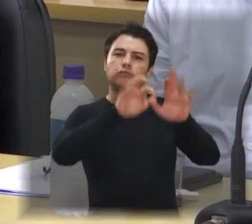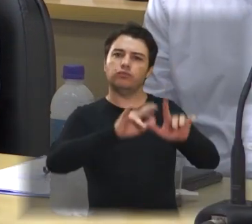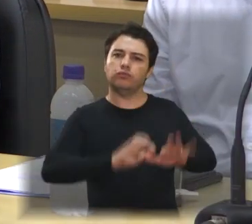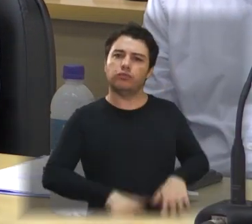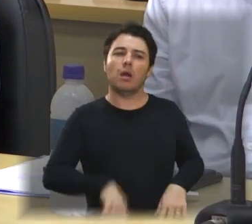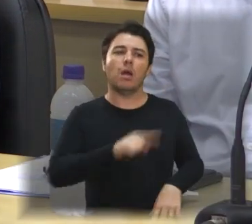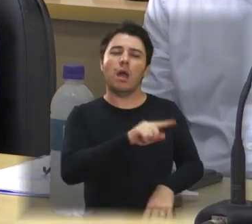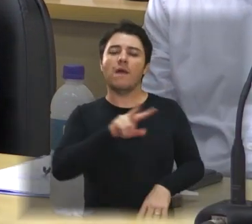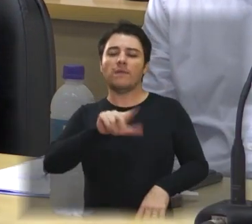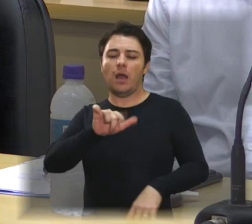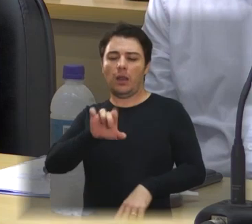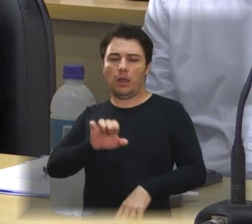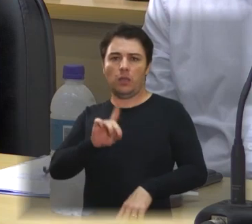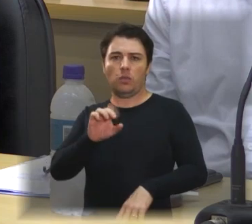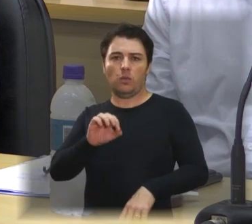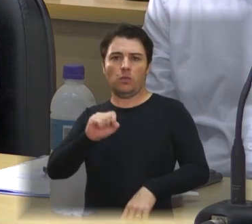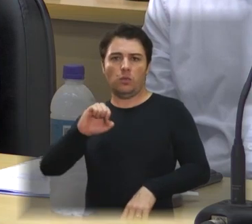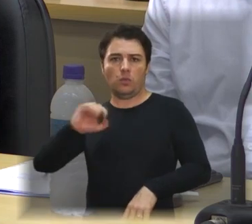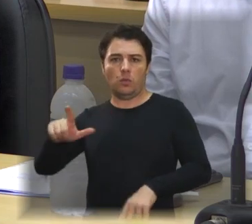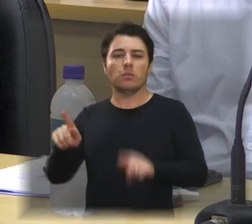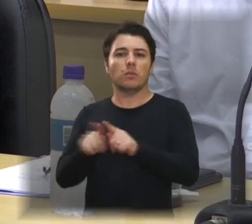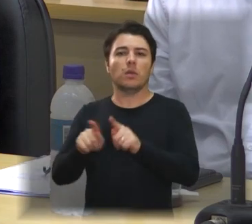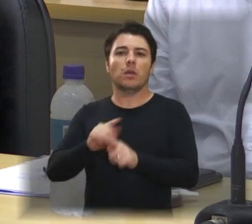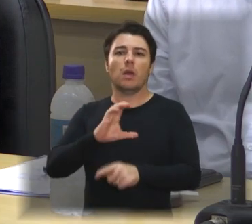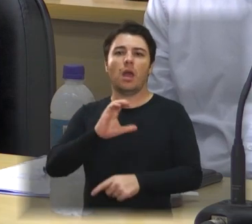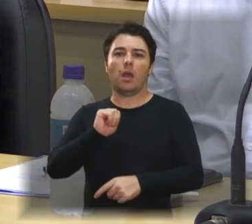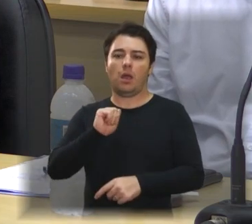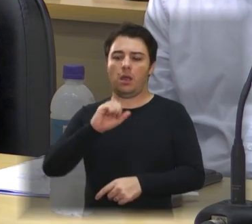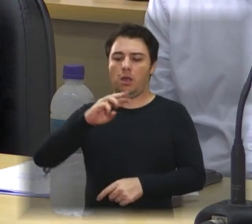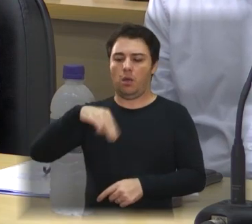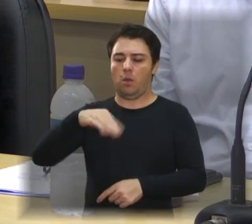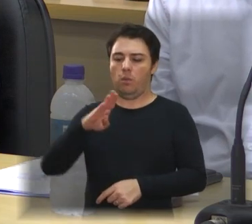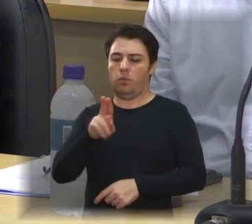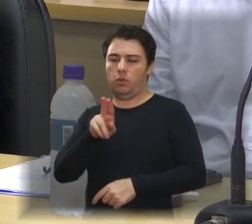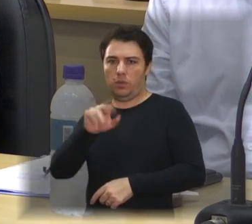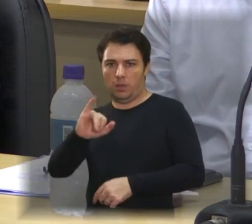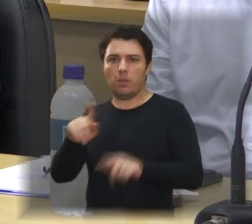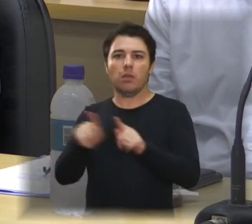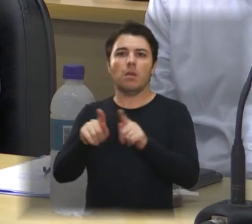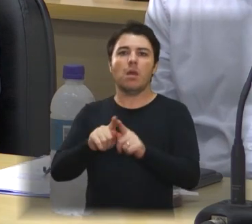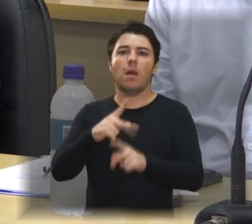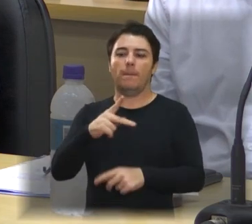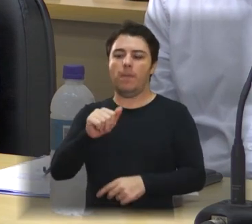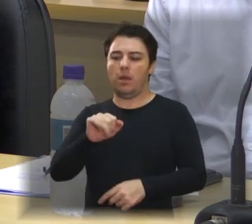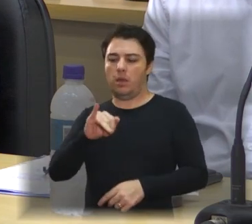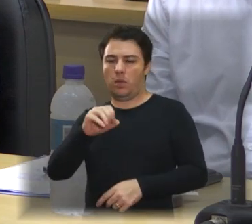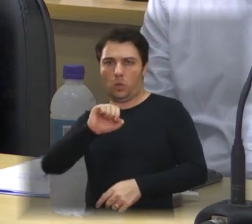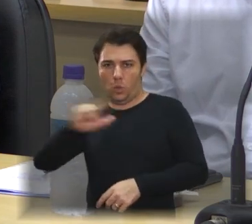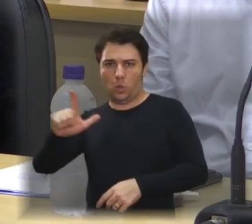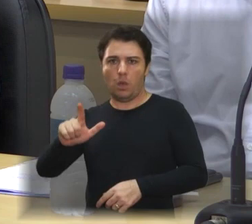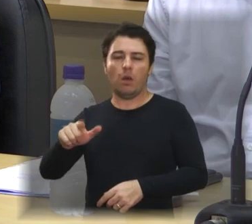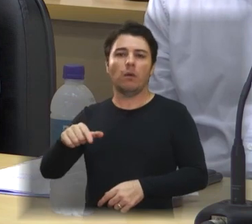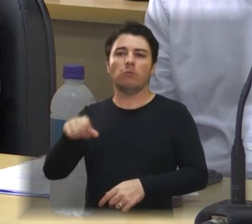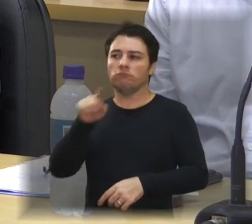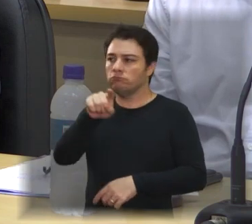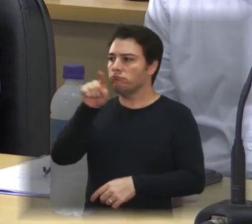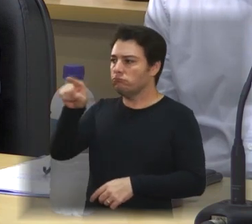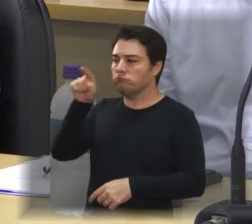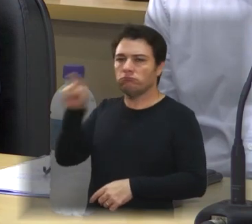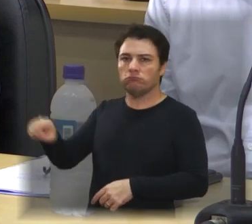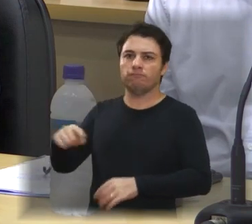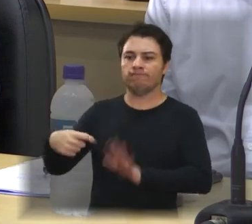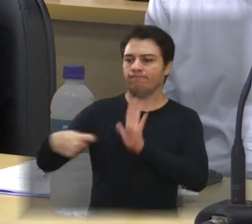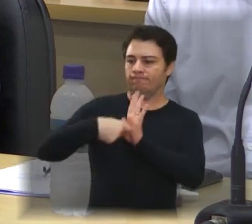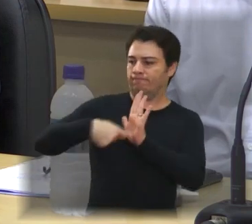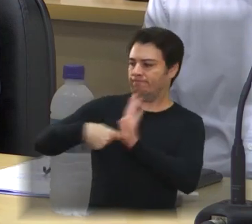moradores dos bairros Vale do Sol Cambuí e águas do Paiol que tiveram que relataram que tiveram prejuízos com queimas